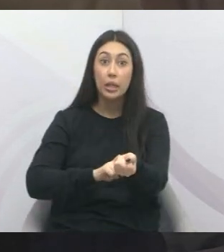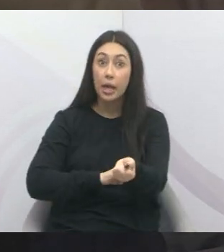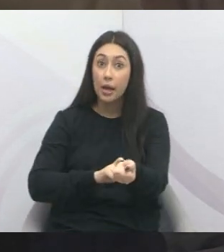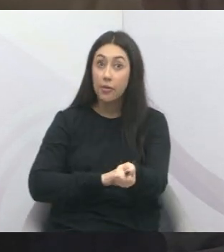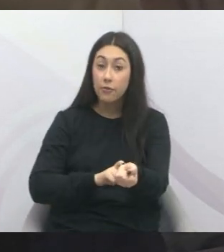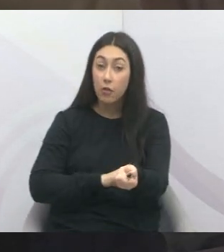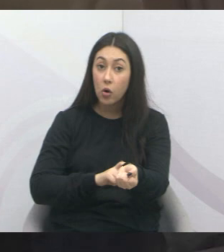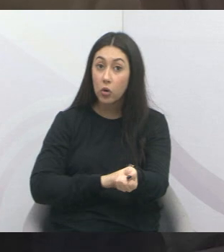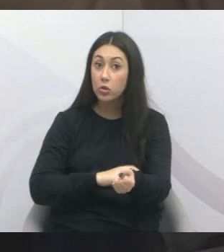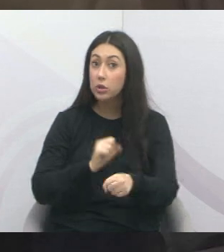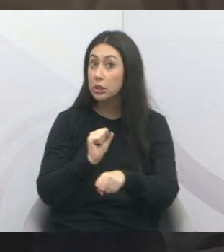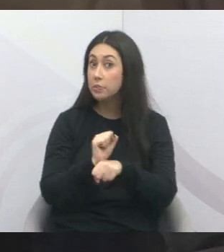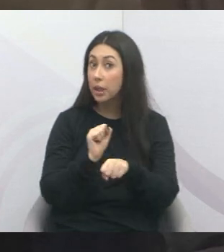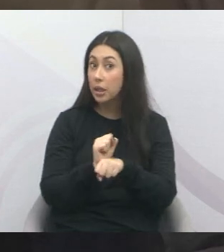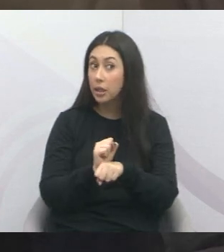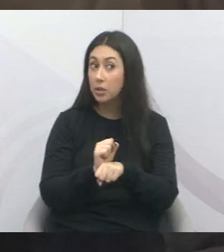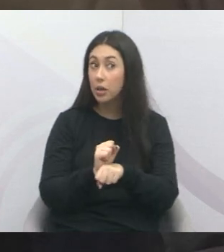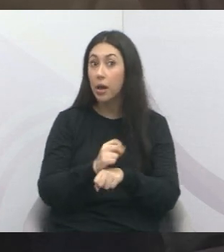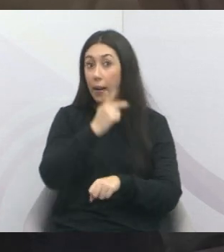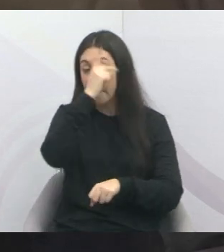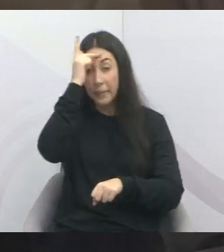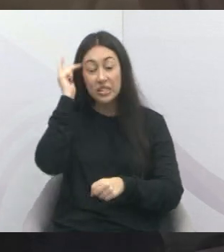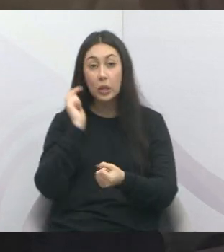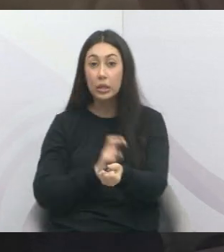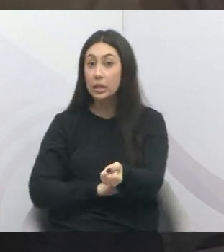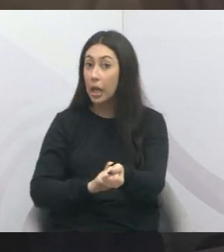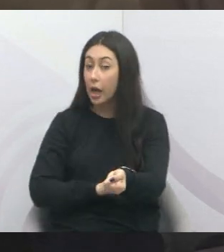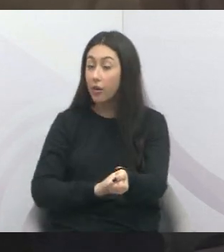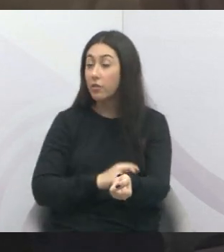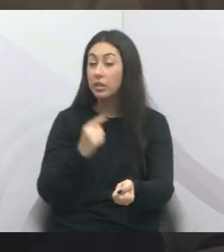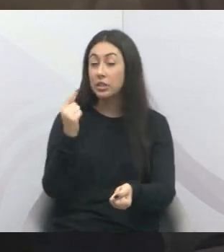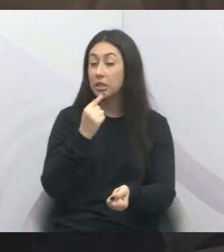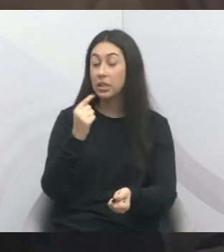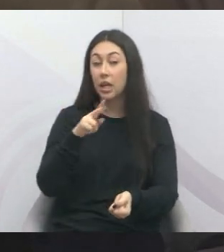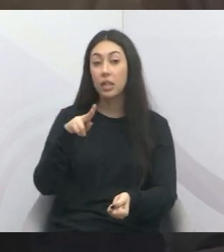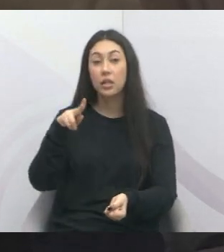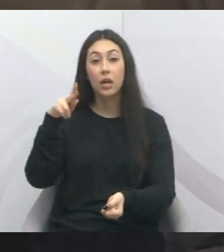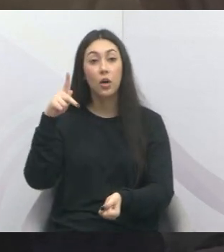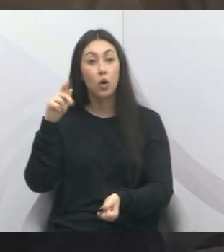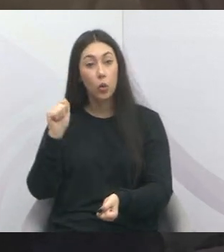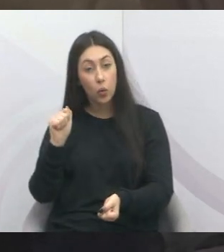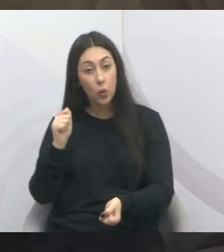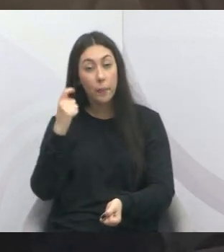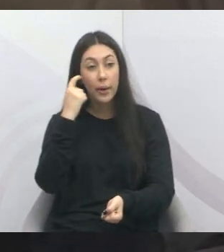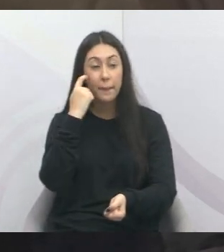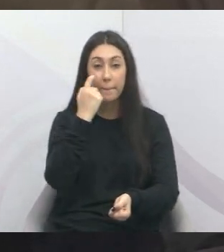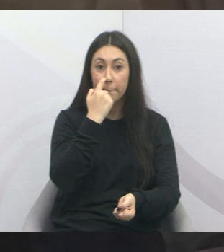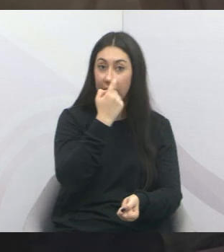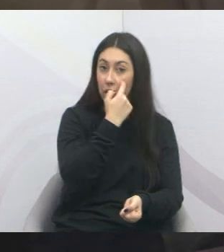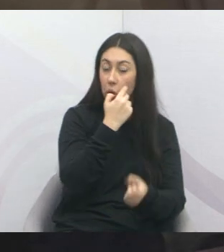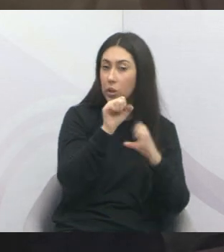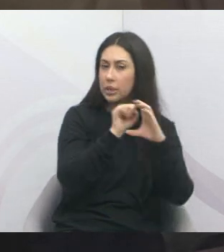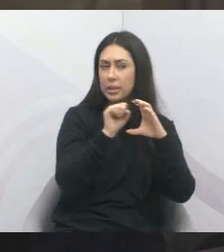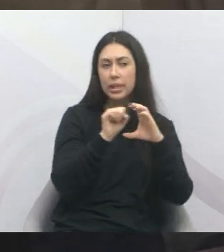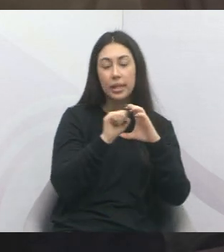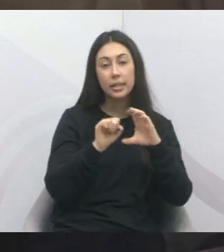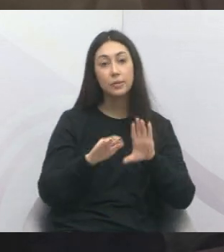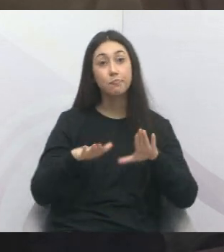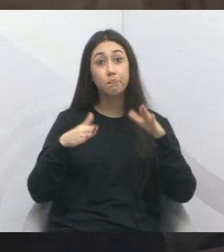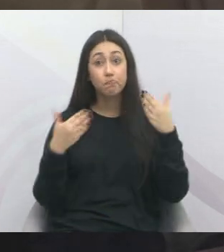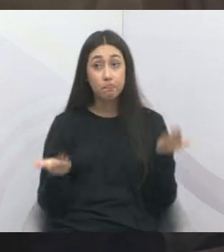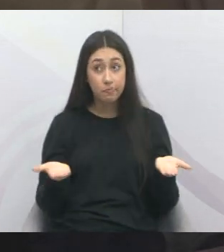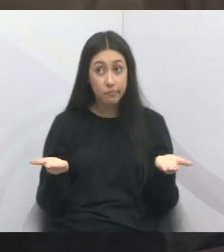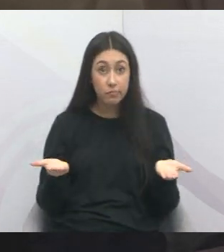de saúde, é gente que está passando raiva no Dr. Thelma, é gente que está passando raiva no Meia Lua, é gente que está passando raiva na Santa Casa. Então,